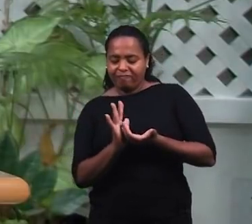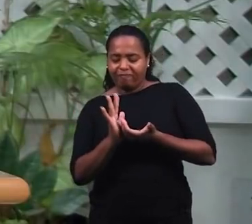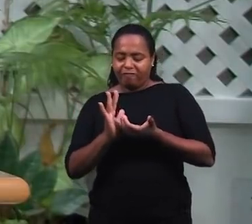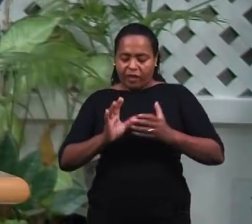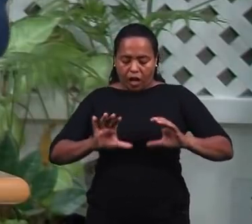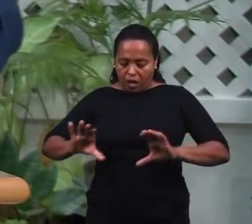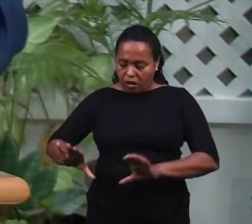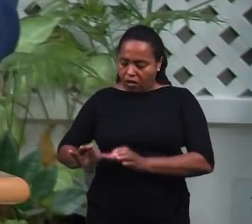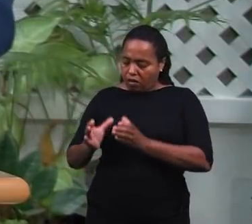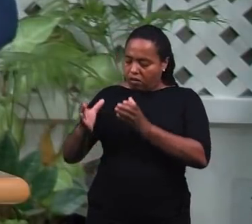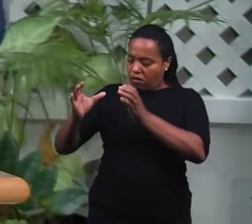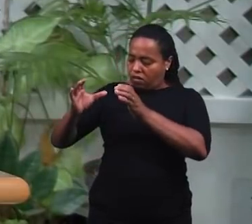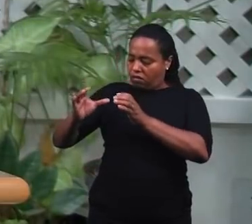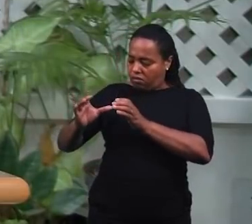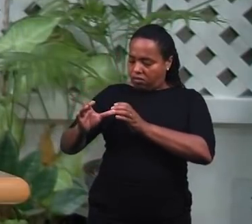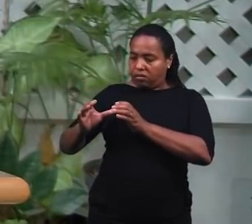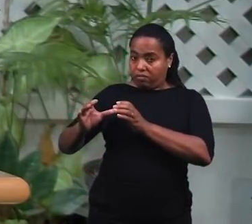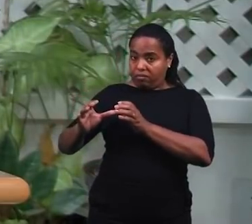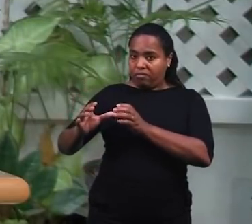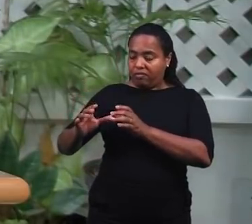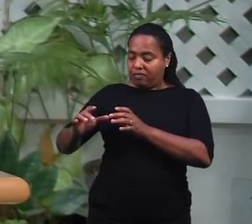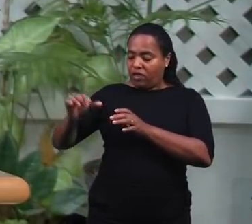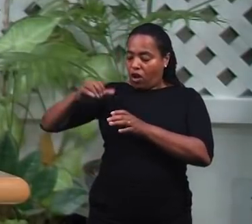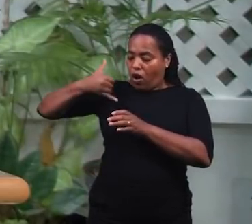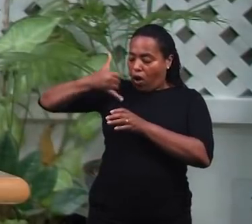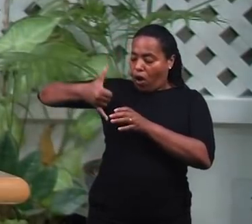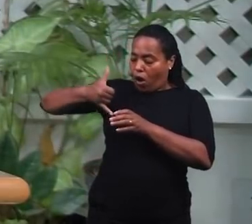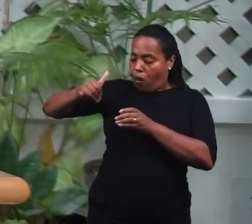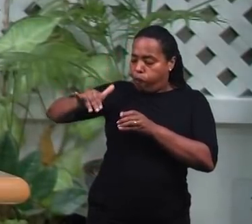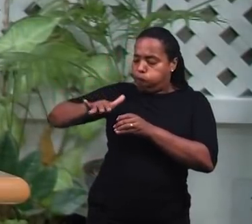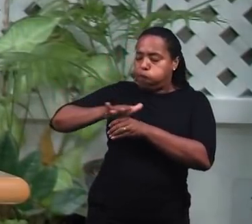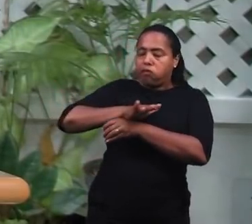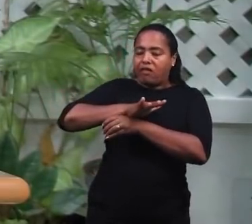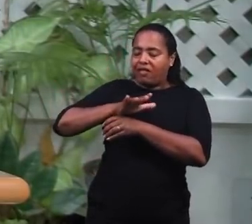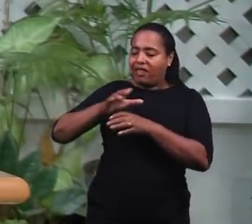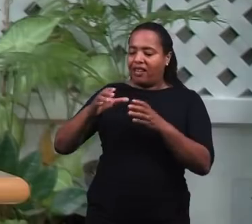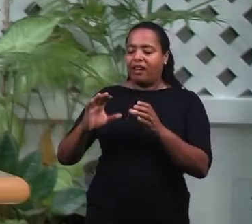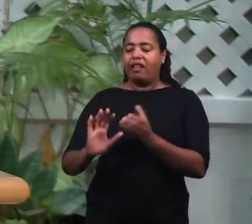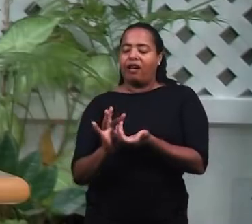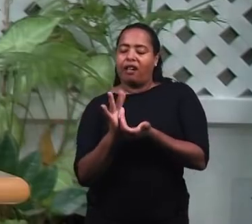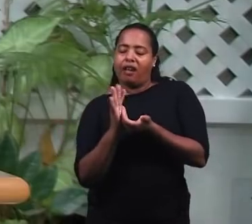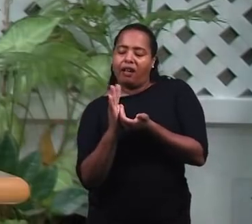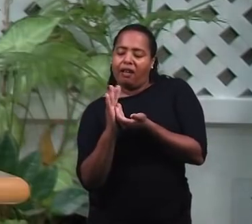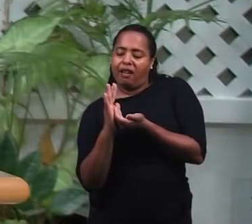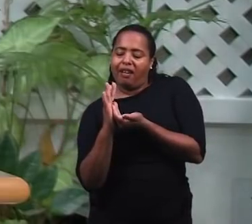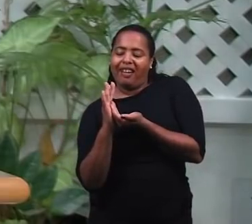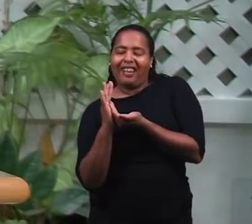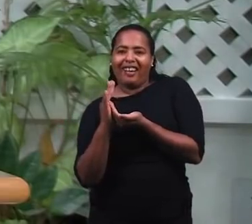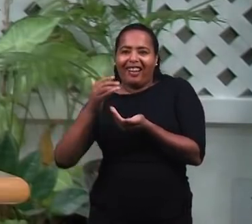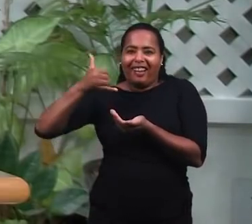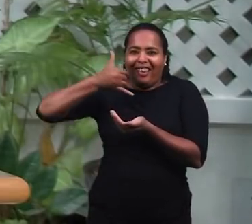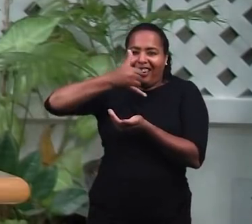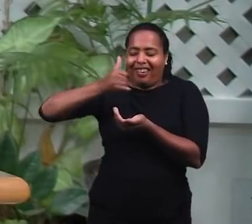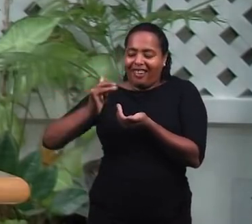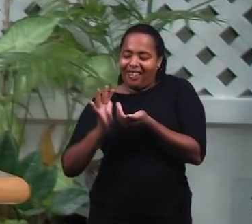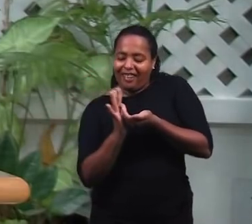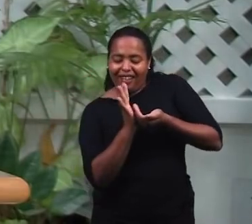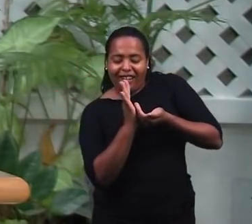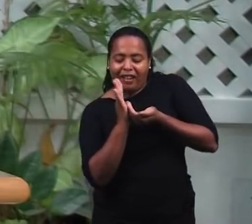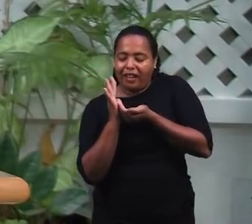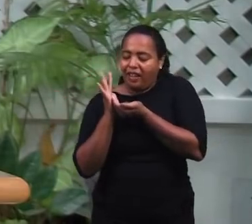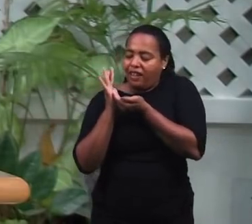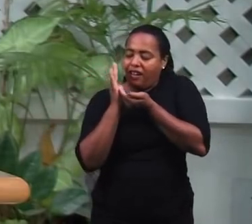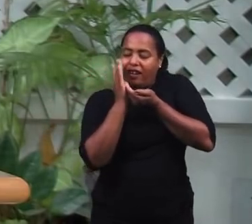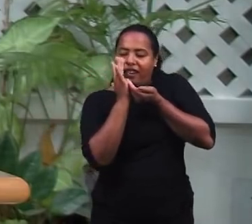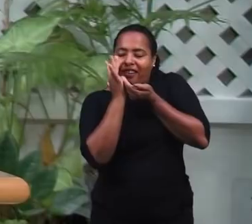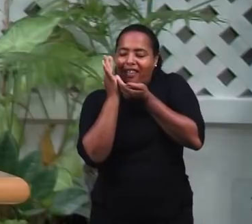cheio de óleo, com sua lâmpada cheia de óleo, com a luz, não é? Iluminando o